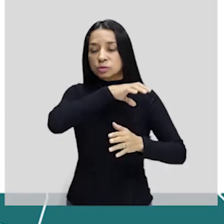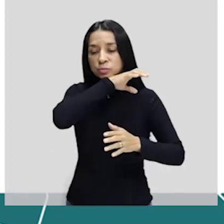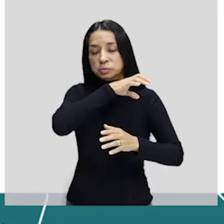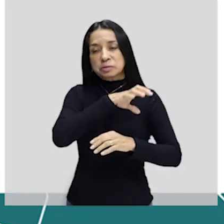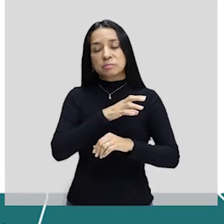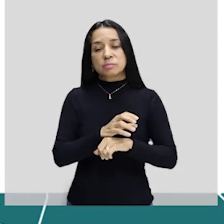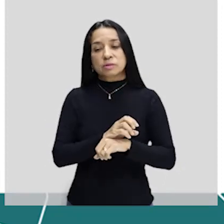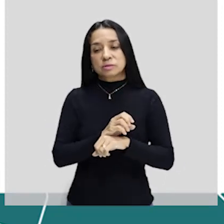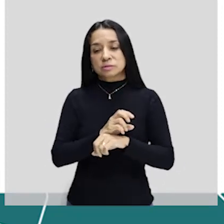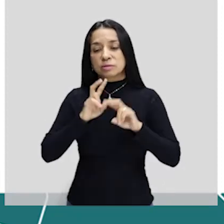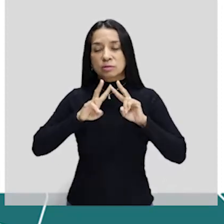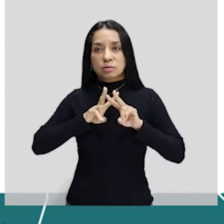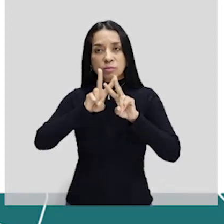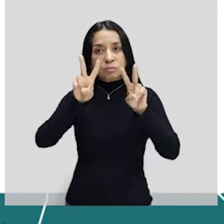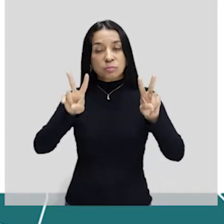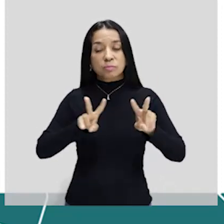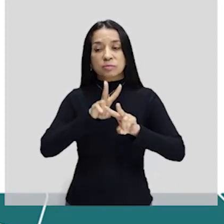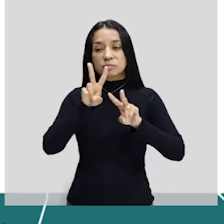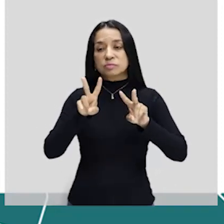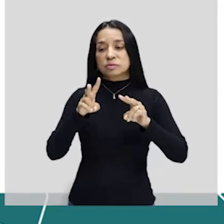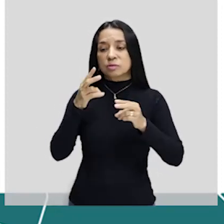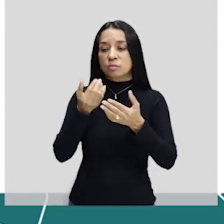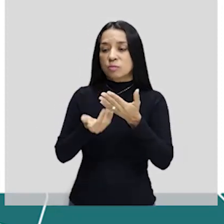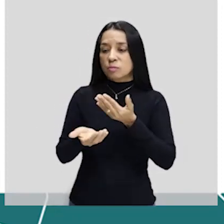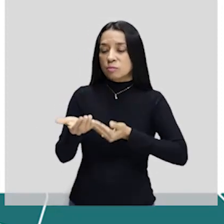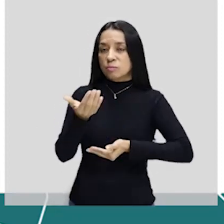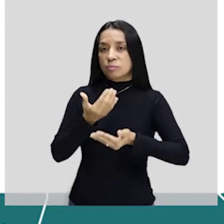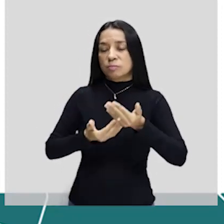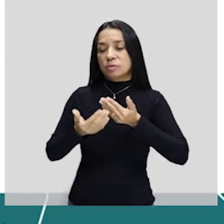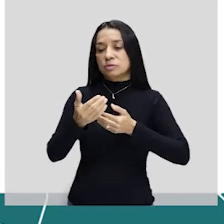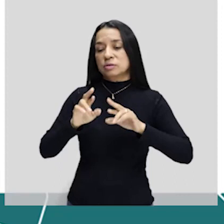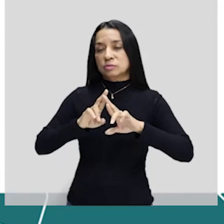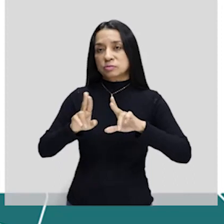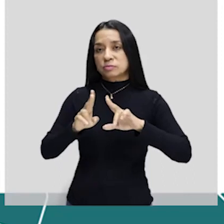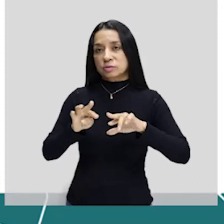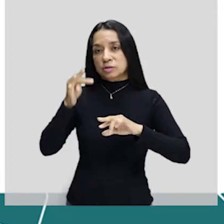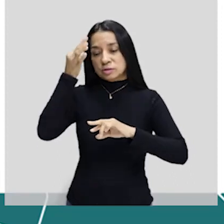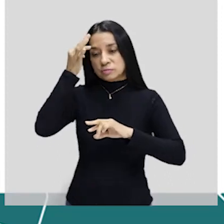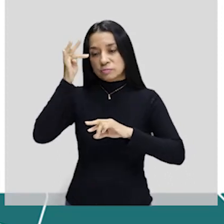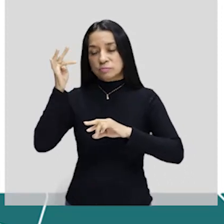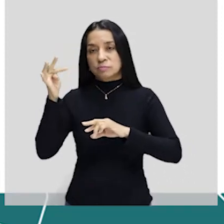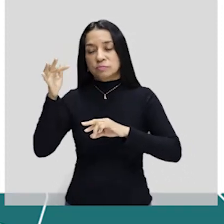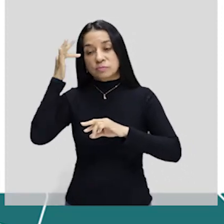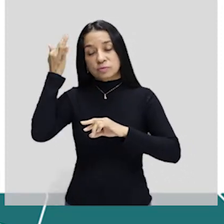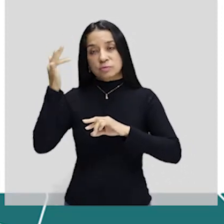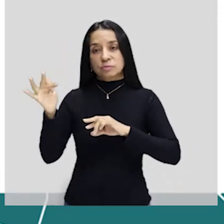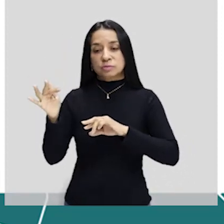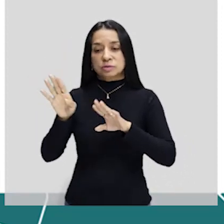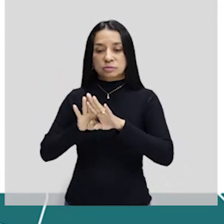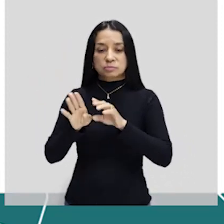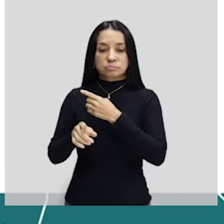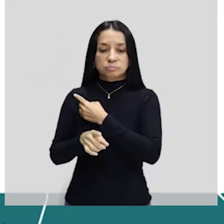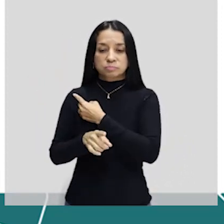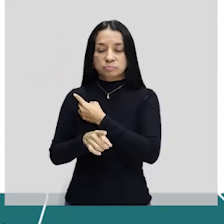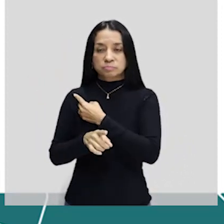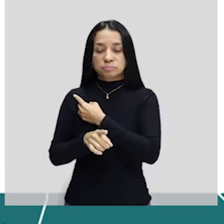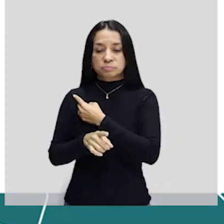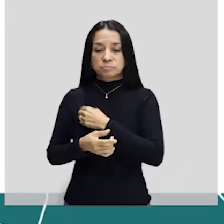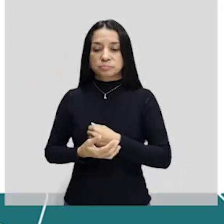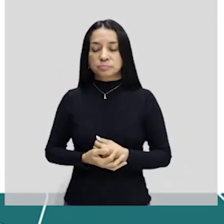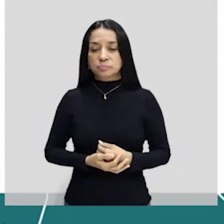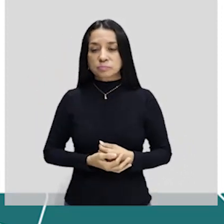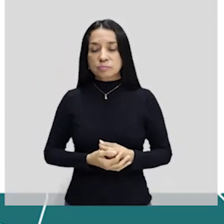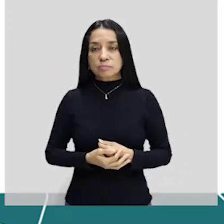visão compartilhada por eminentes teólogos e filósofos, tais como Kant e René Descartes. Então, a